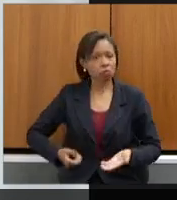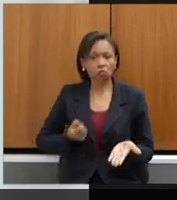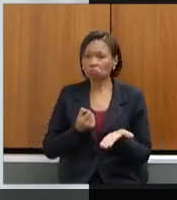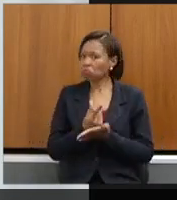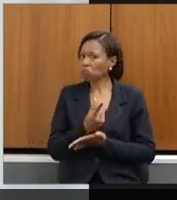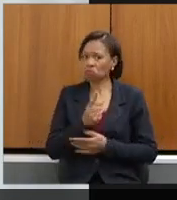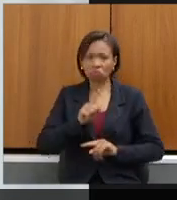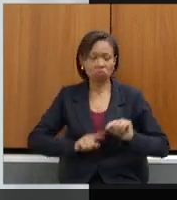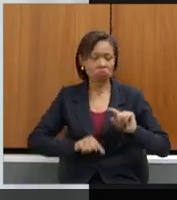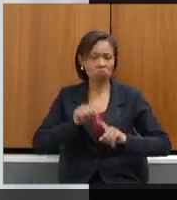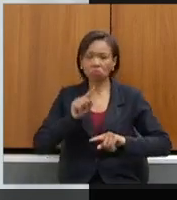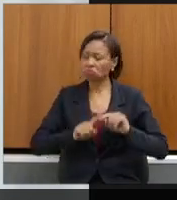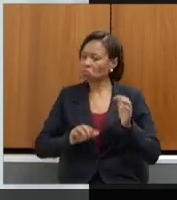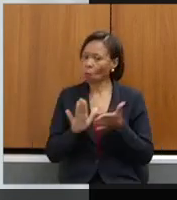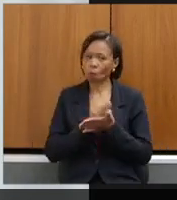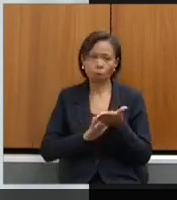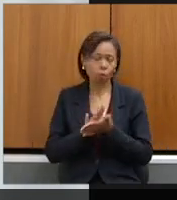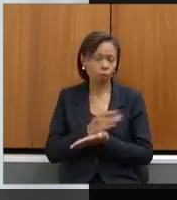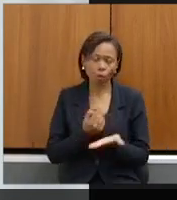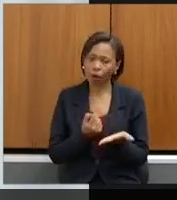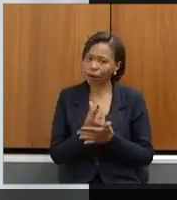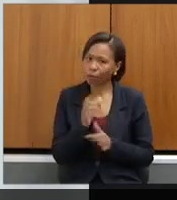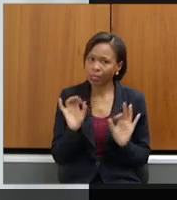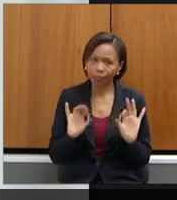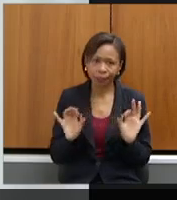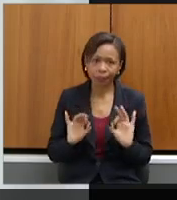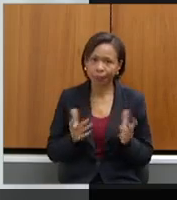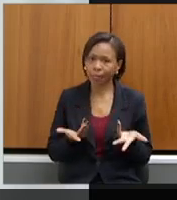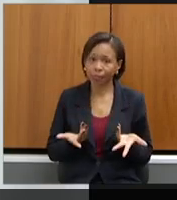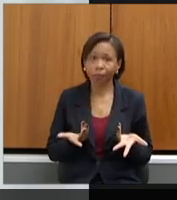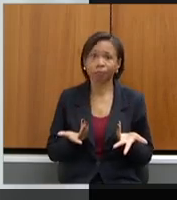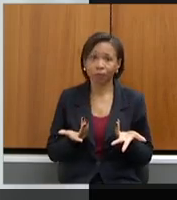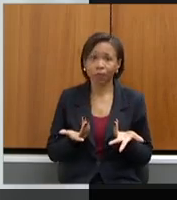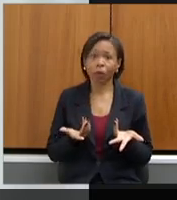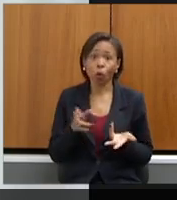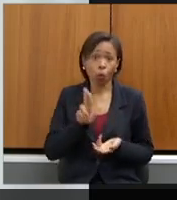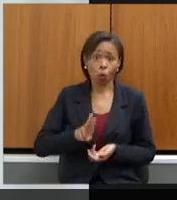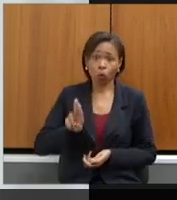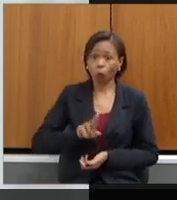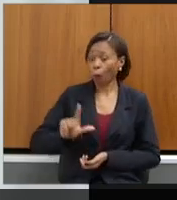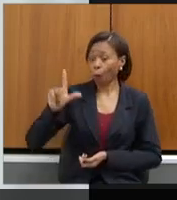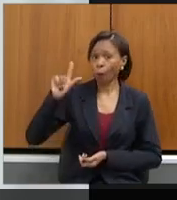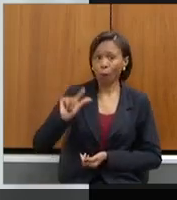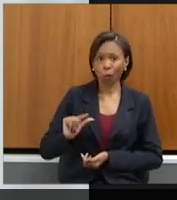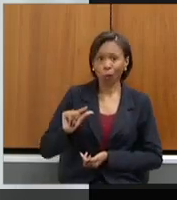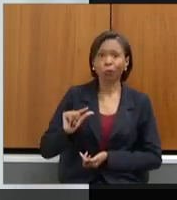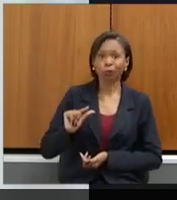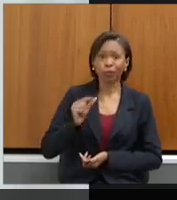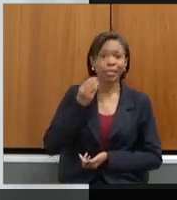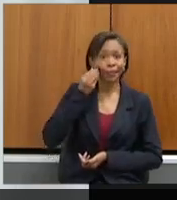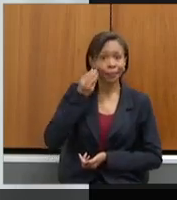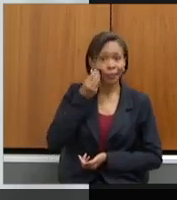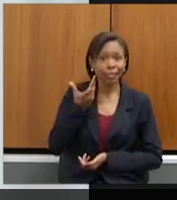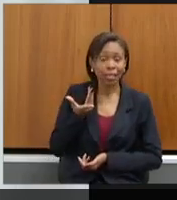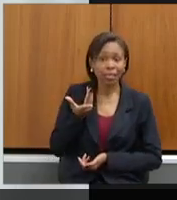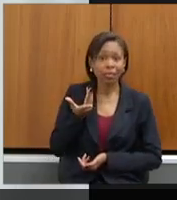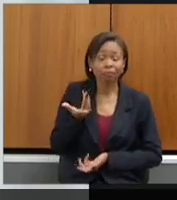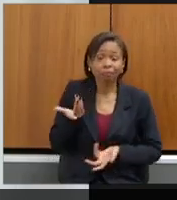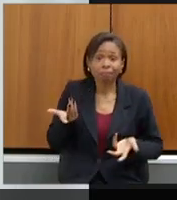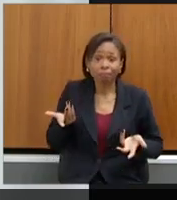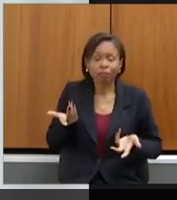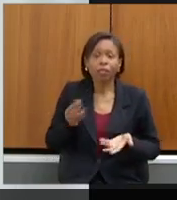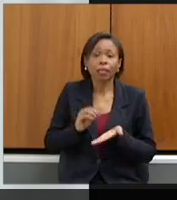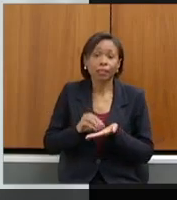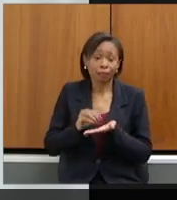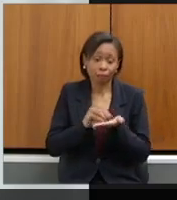para ter estoque de testar mesmo sendo pouco logo por cento da população testada e ainda sempre colocando eu quero lembrar que a